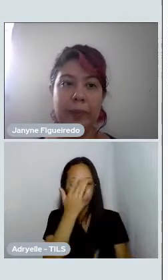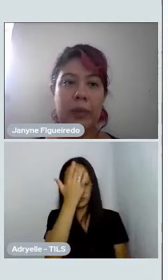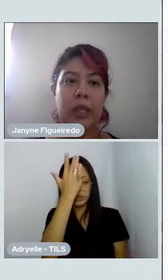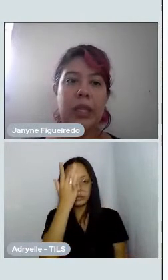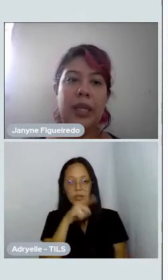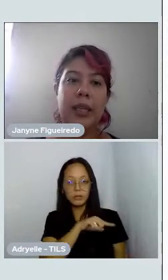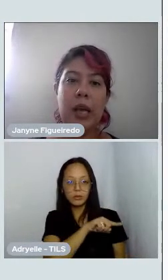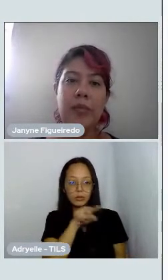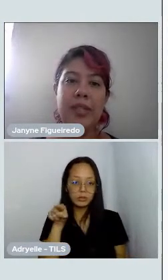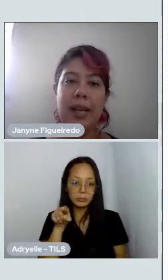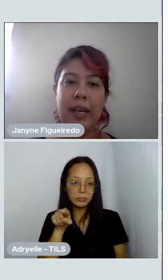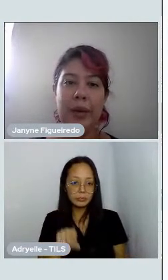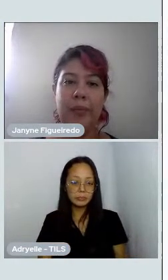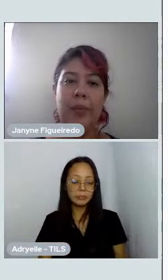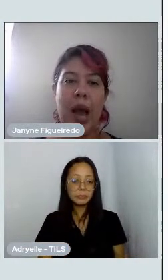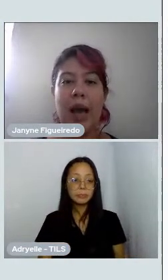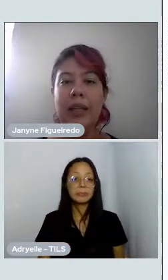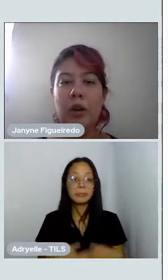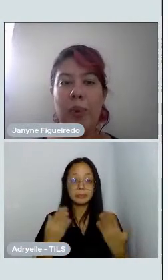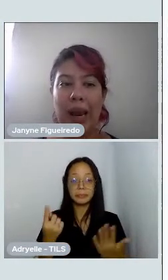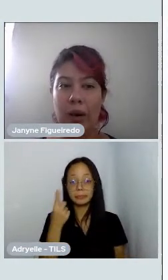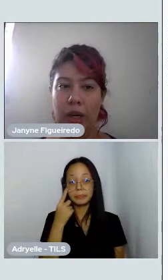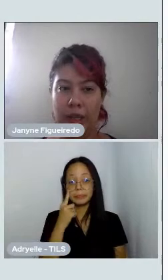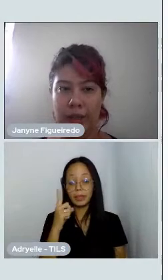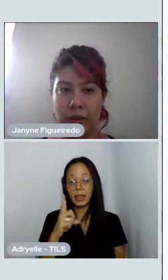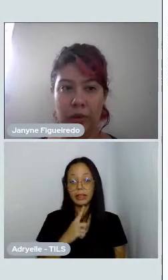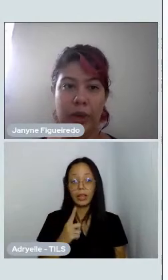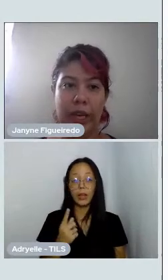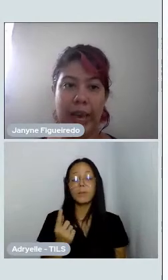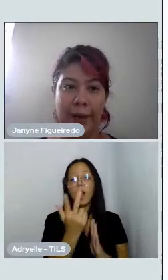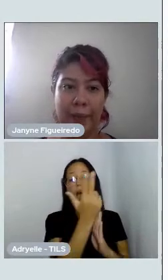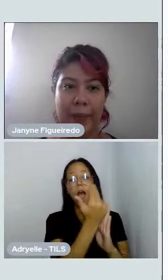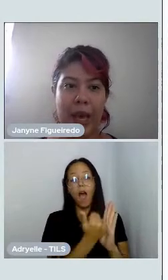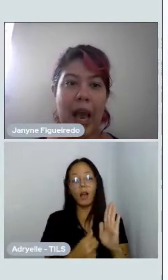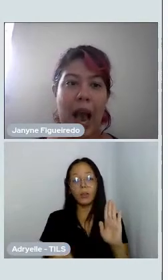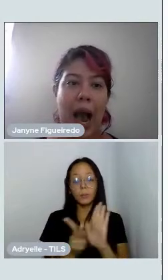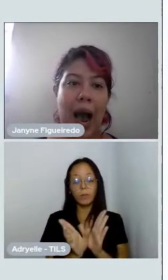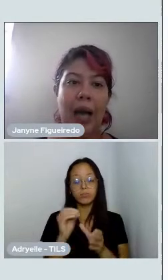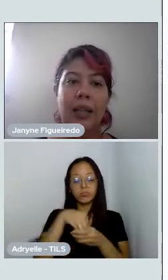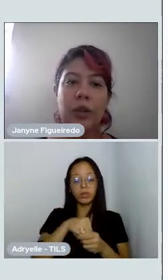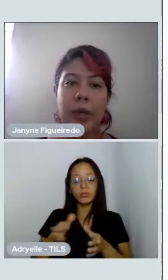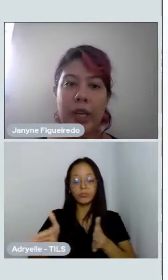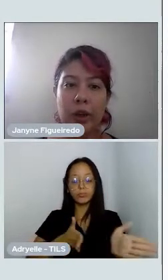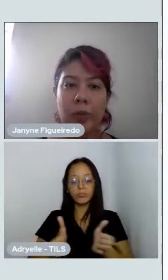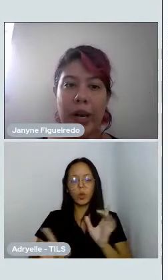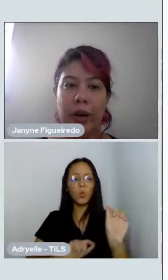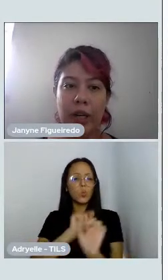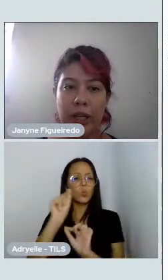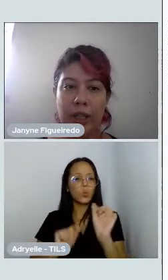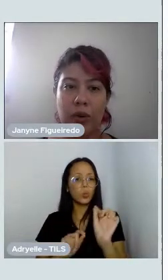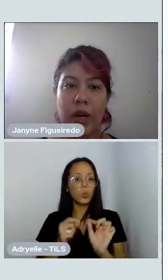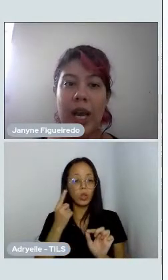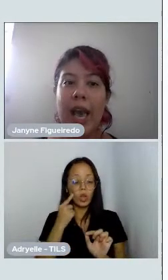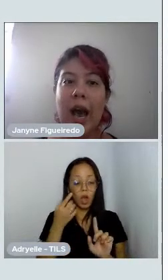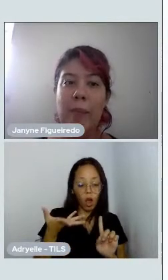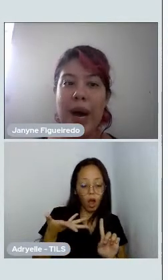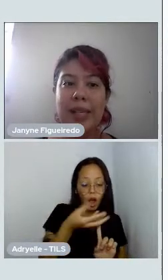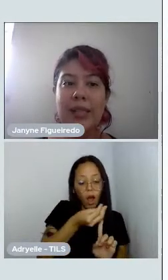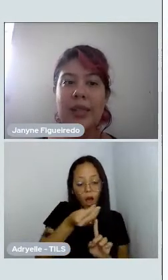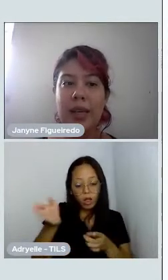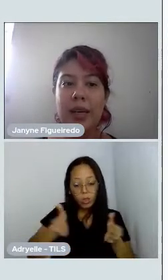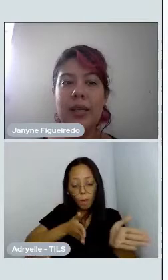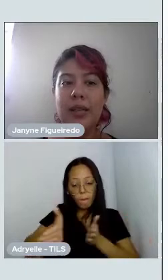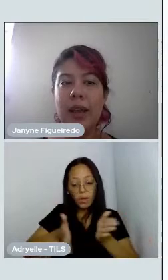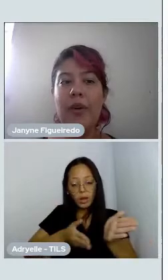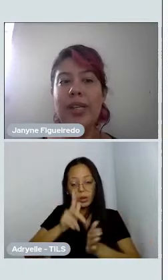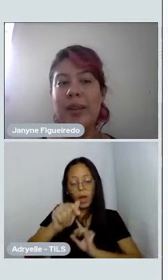certo? Temos aqui arte no Paleolítico. O que é? A arte do período paleolítico é a